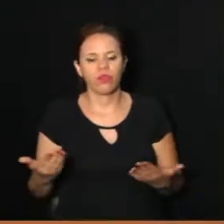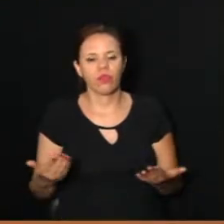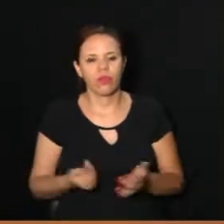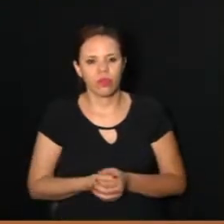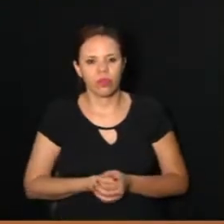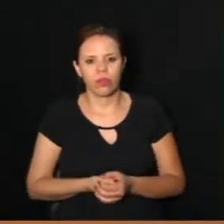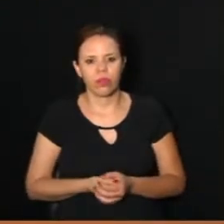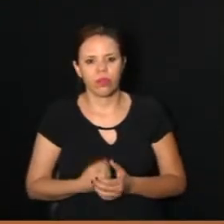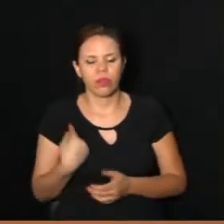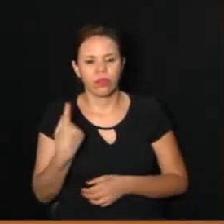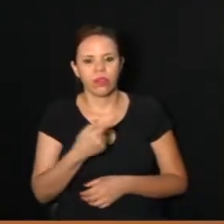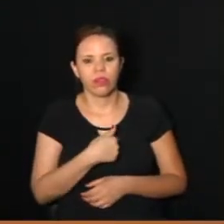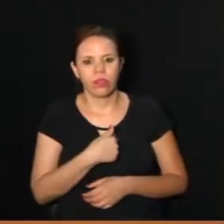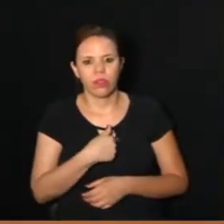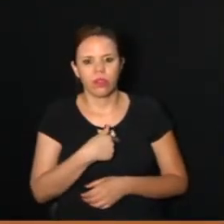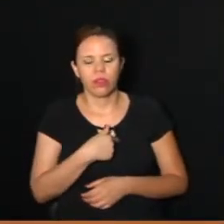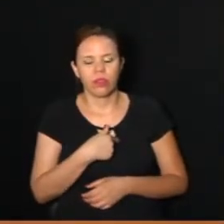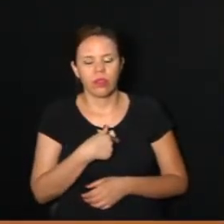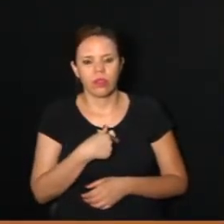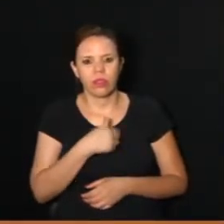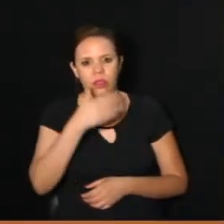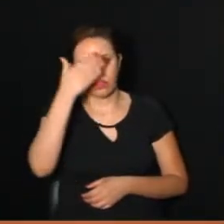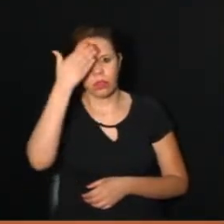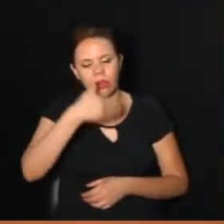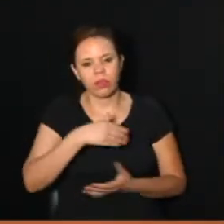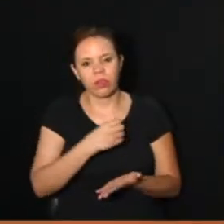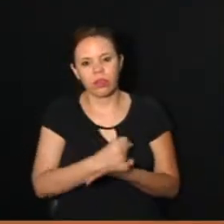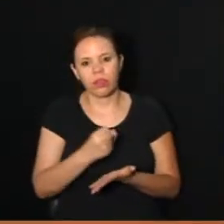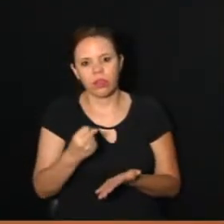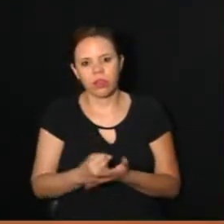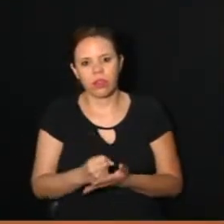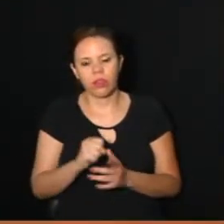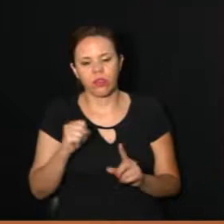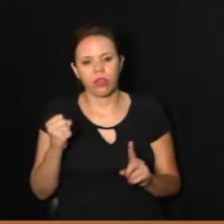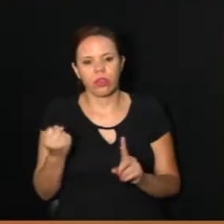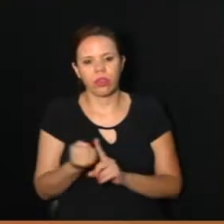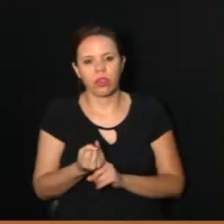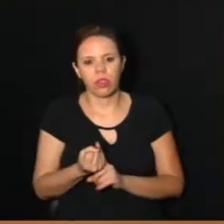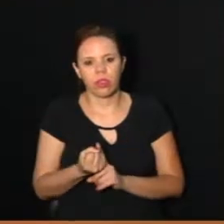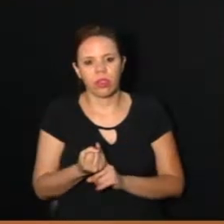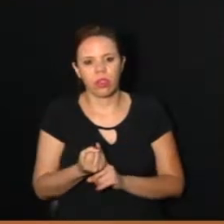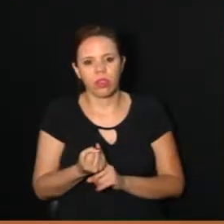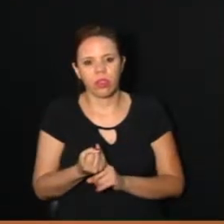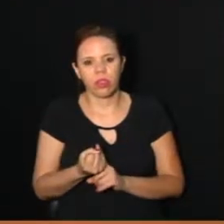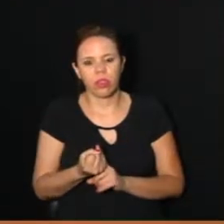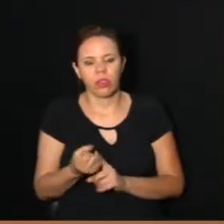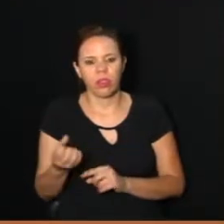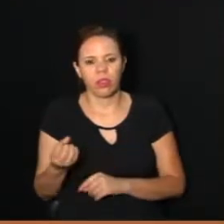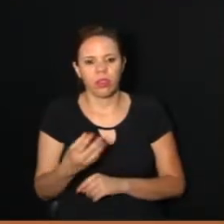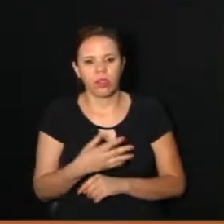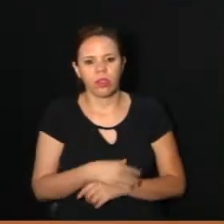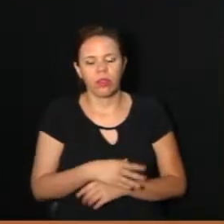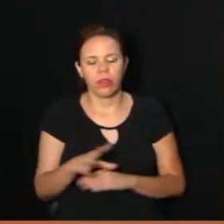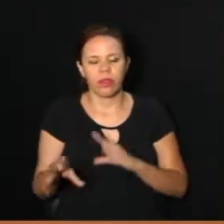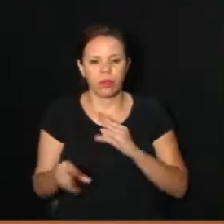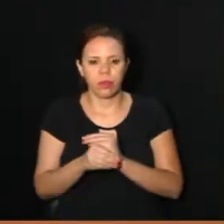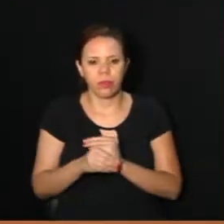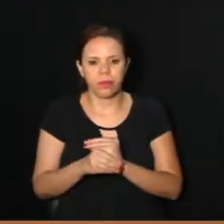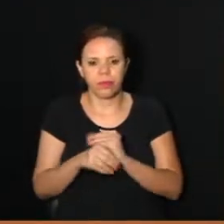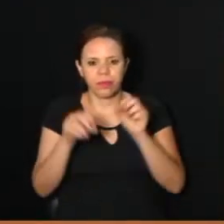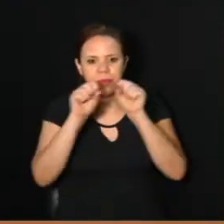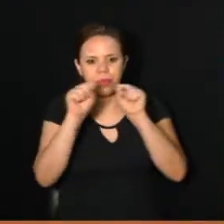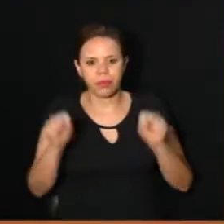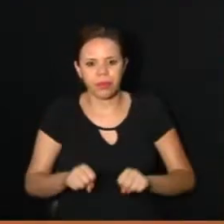hoje a gente, para registrar contratos sociais, com a nova implementação do